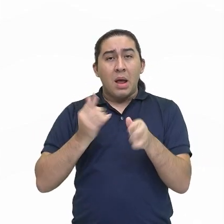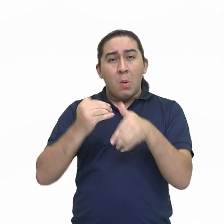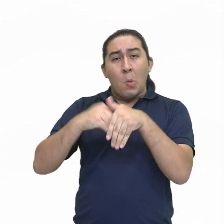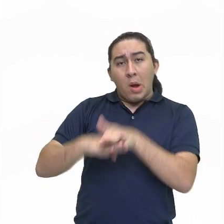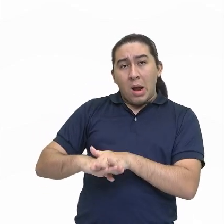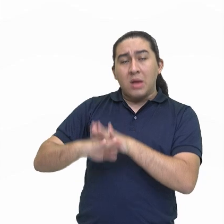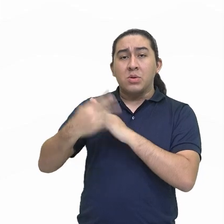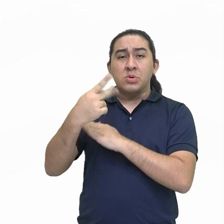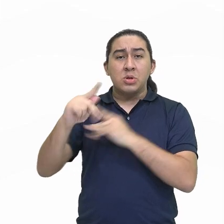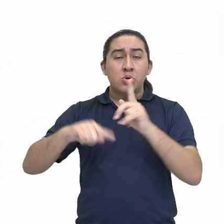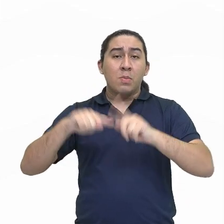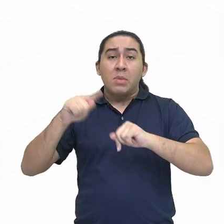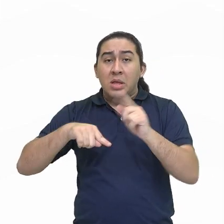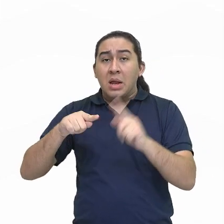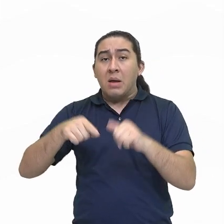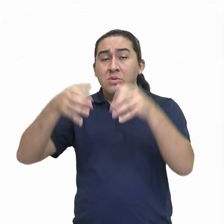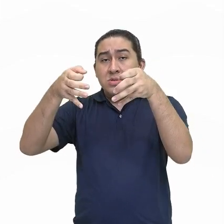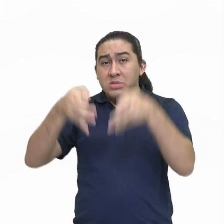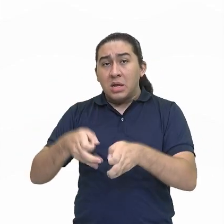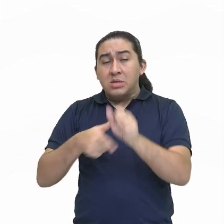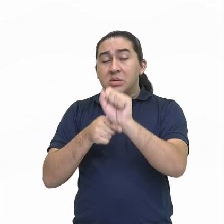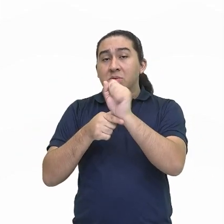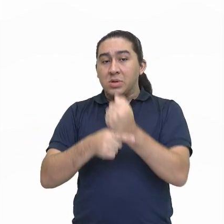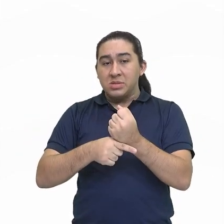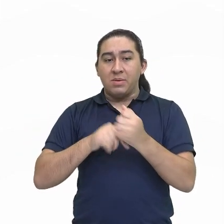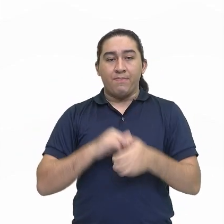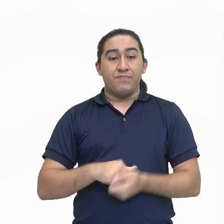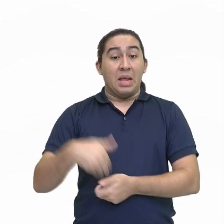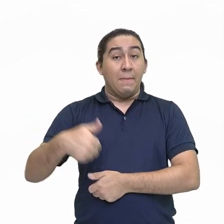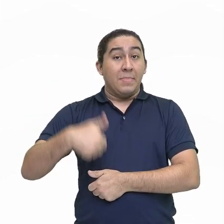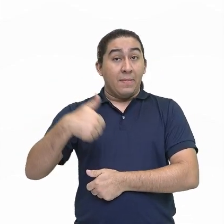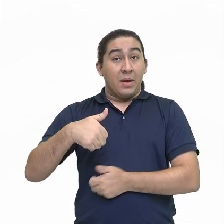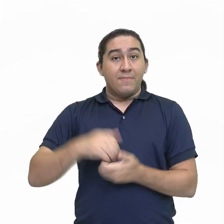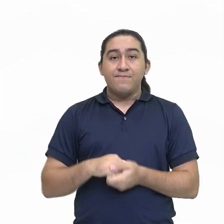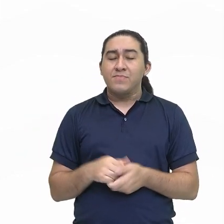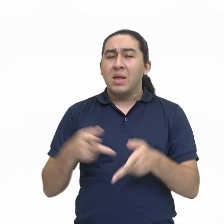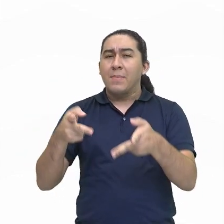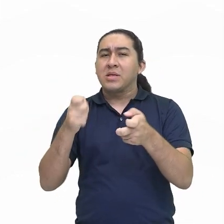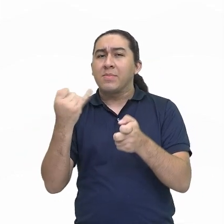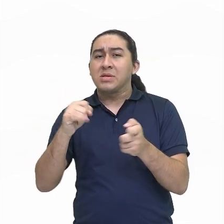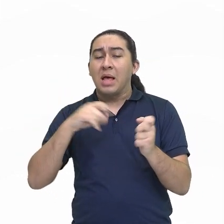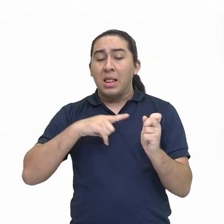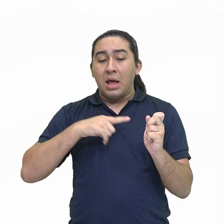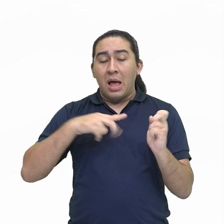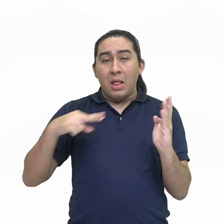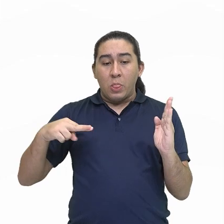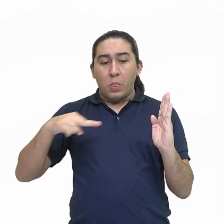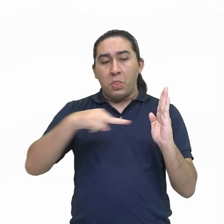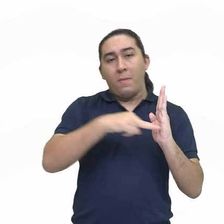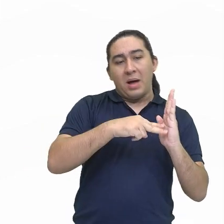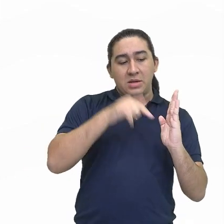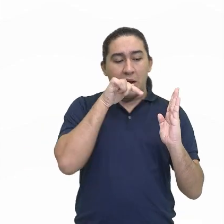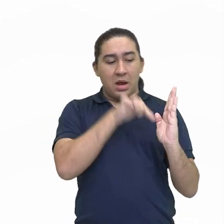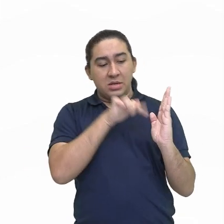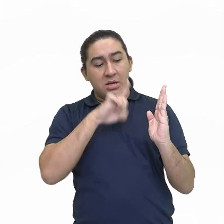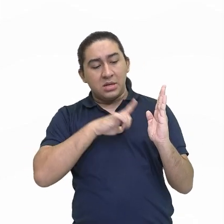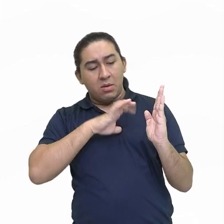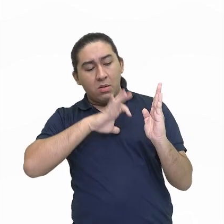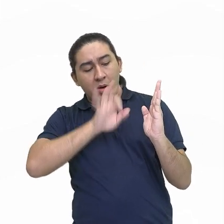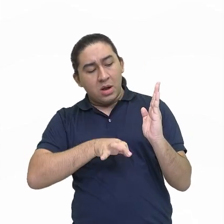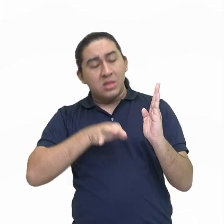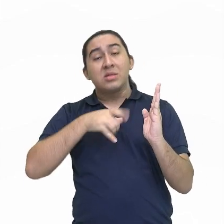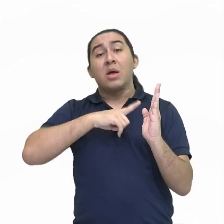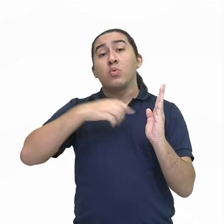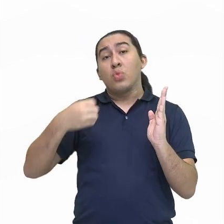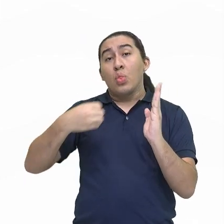com tranquilidade e segurança. Primeiro passo, veja se a tomada onde o produto será instalado tem um